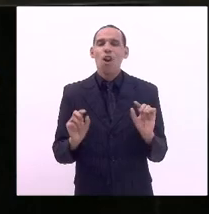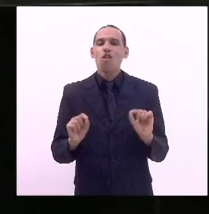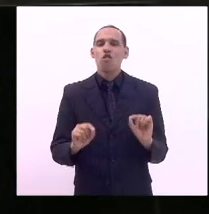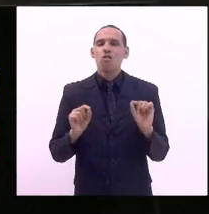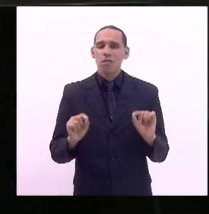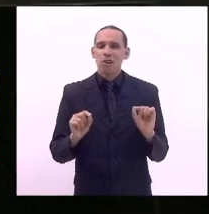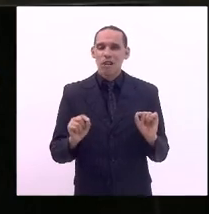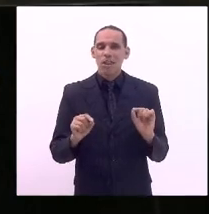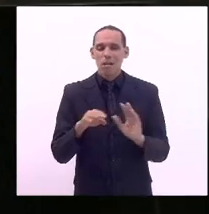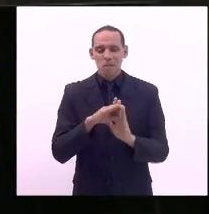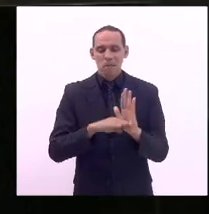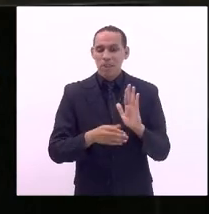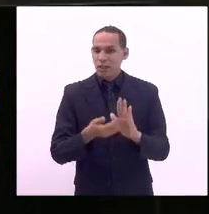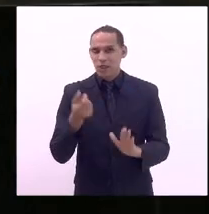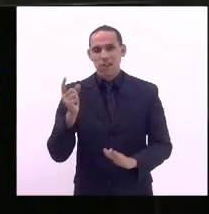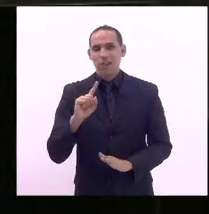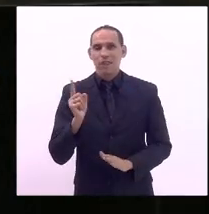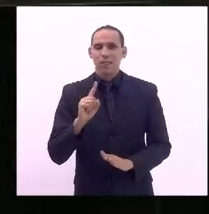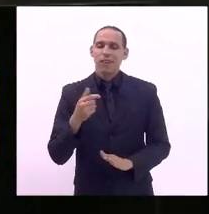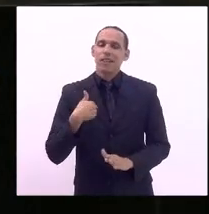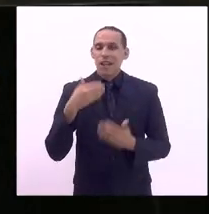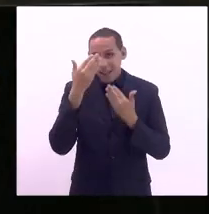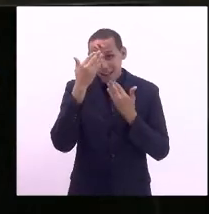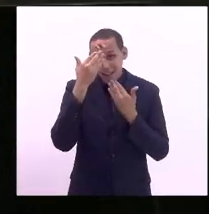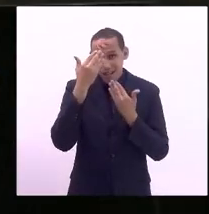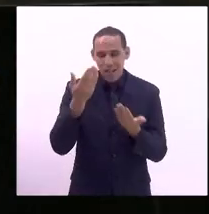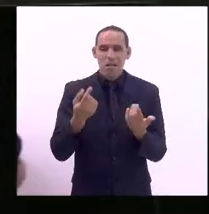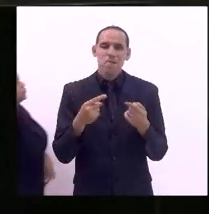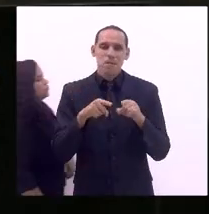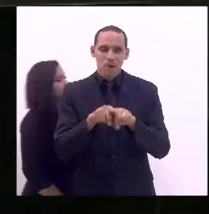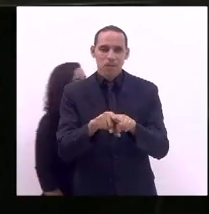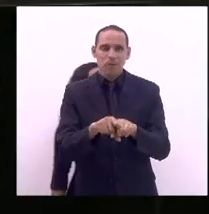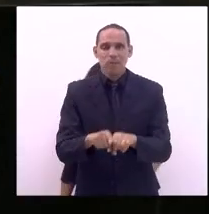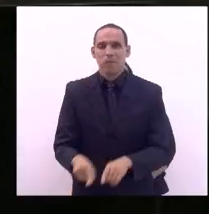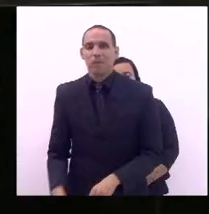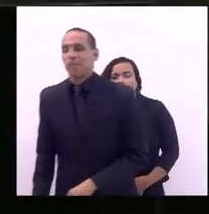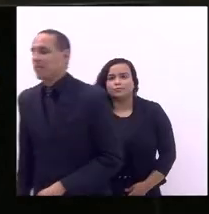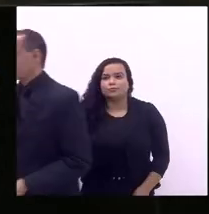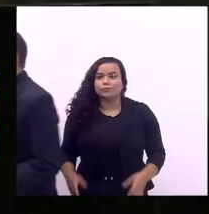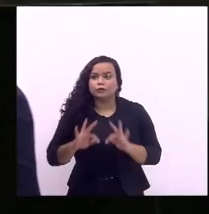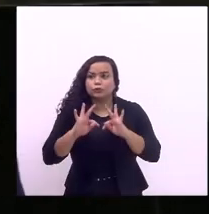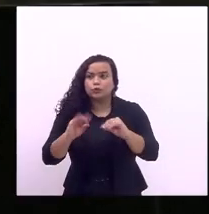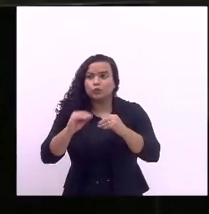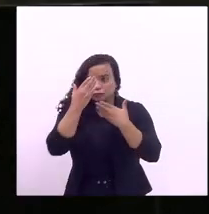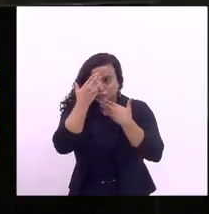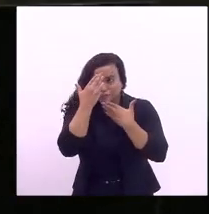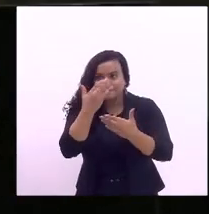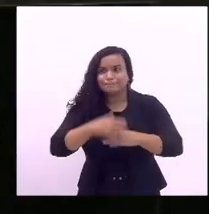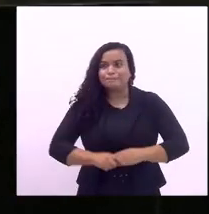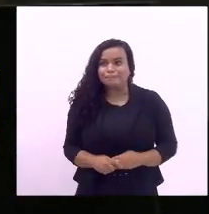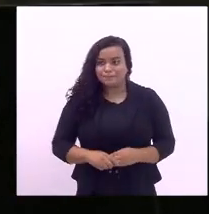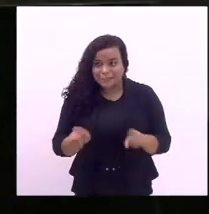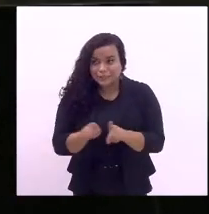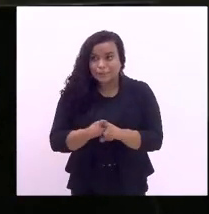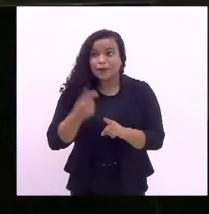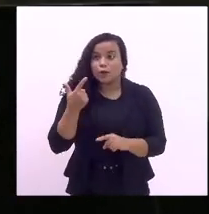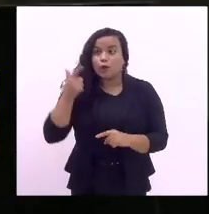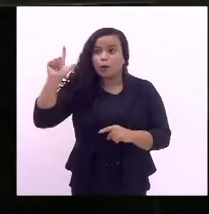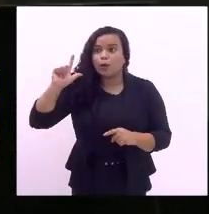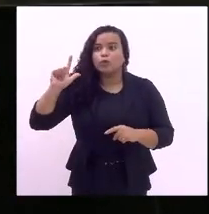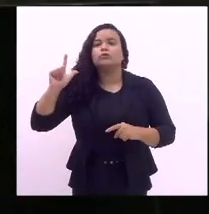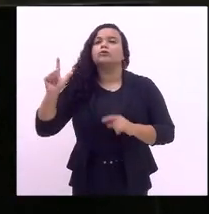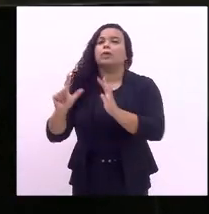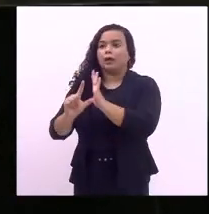de pauta. Então, eu quero agradecer a parceria de todos. E o outro assunto que foi